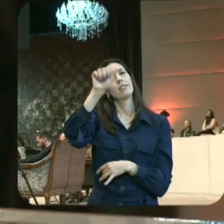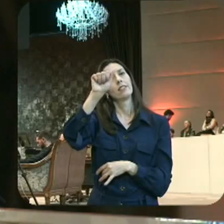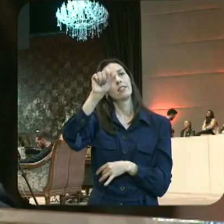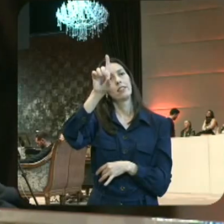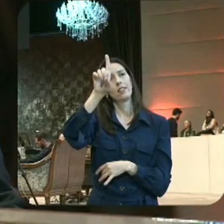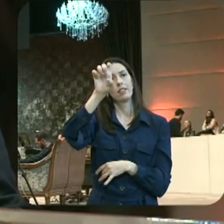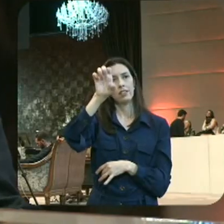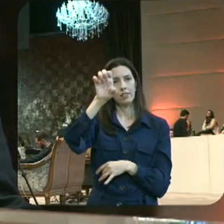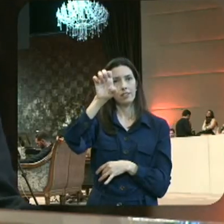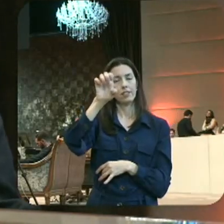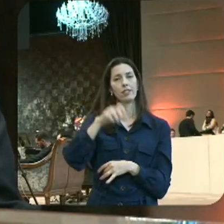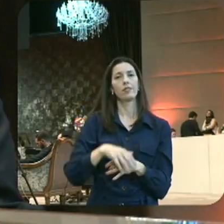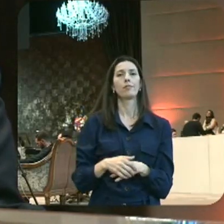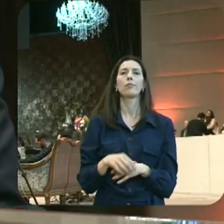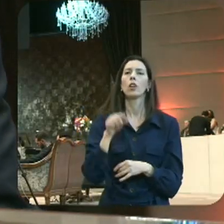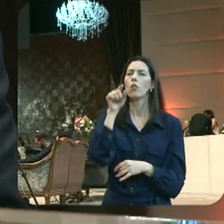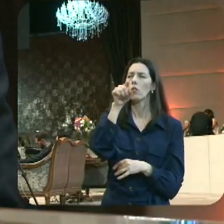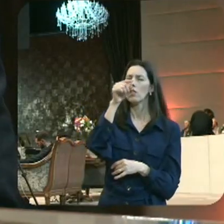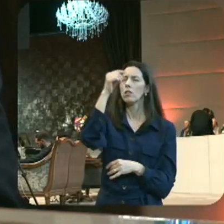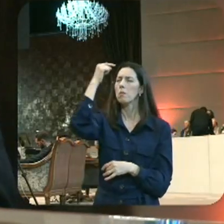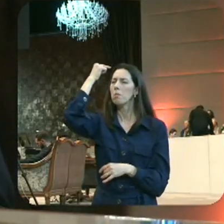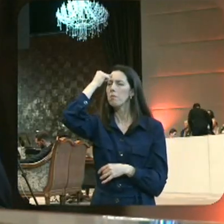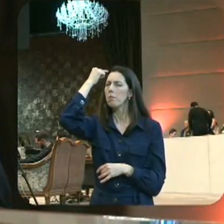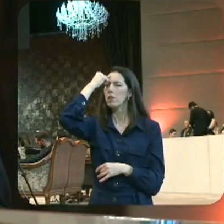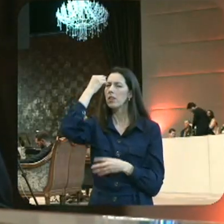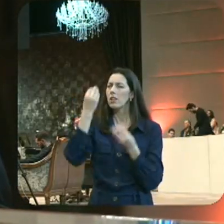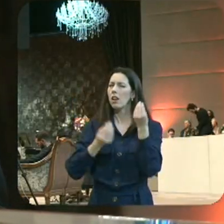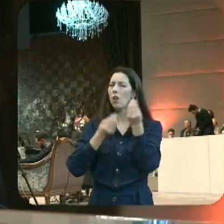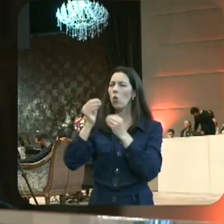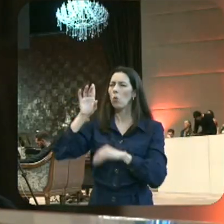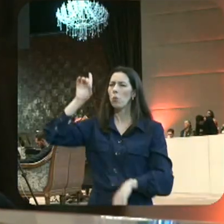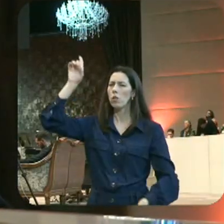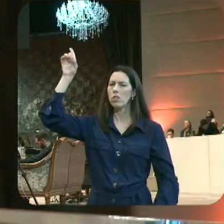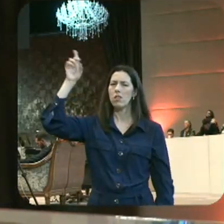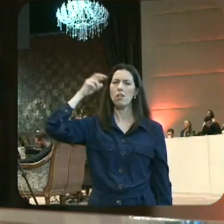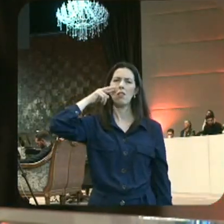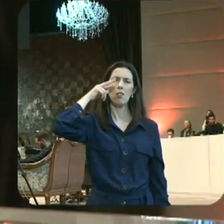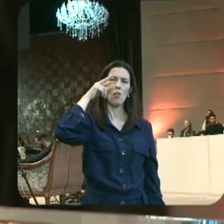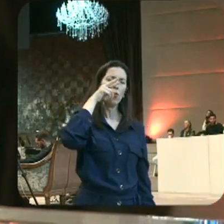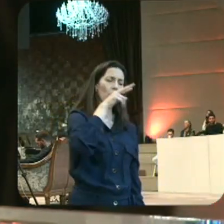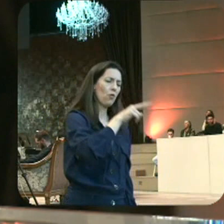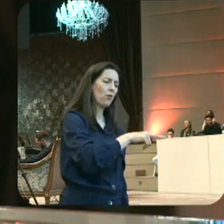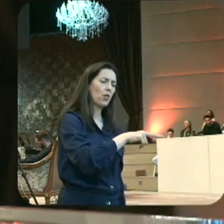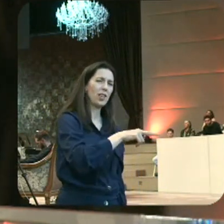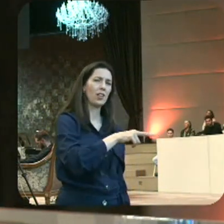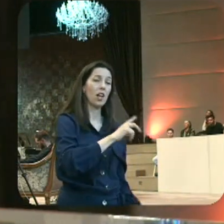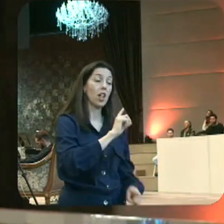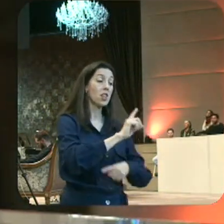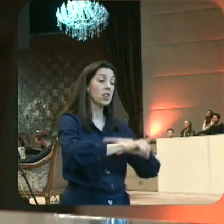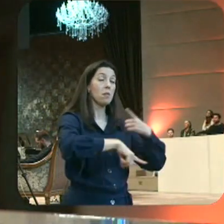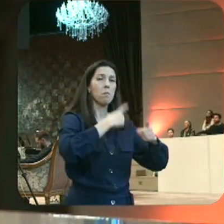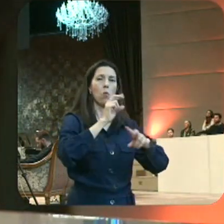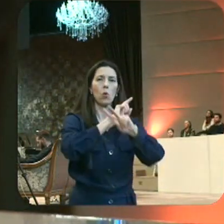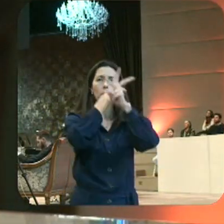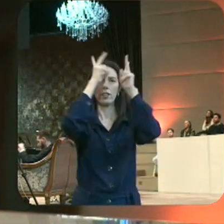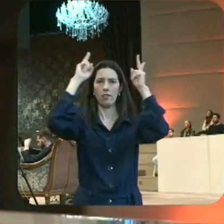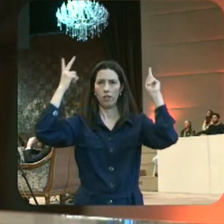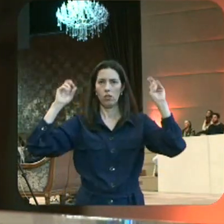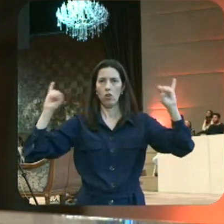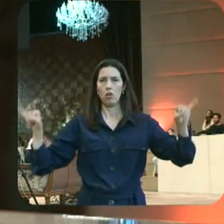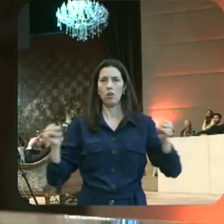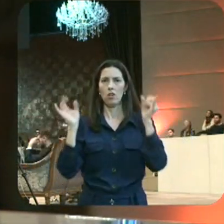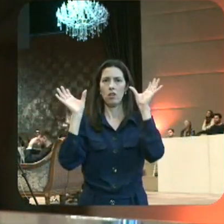Você pode imaginar o que Deus sentiu quando, logo depois da vitória de Jericó,